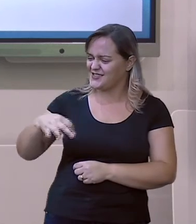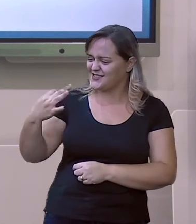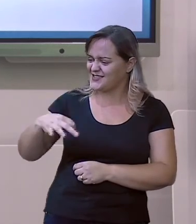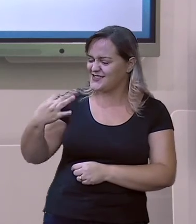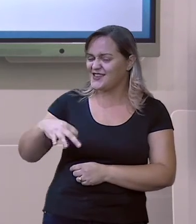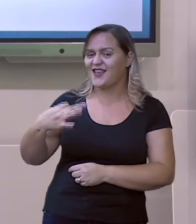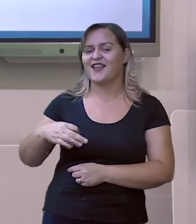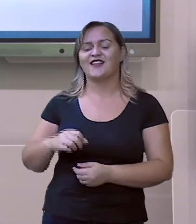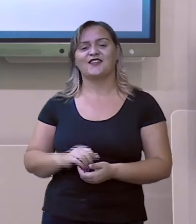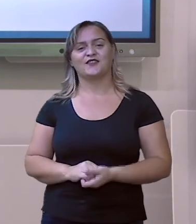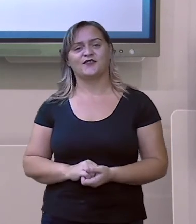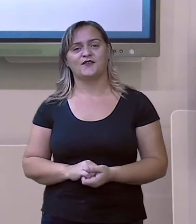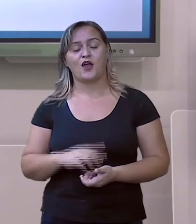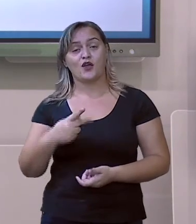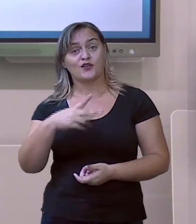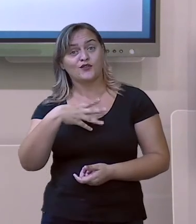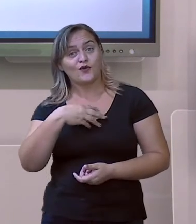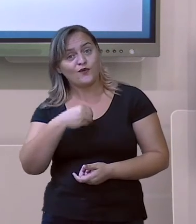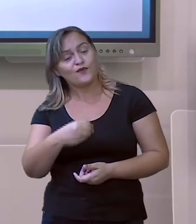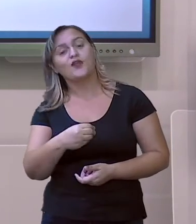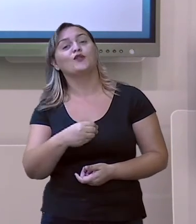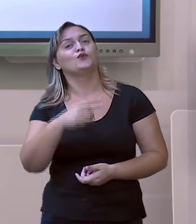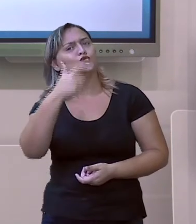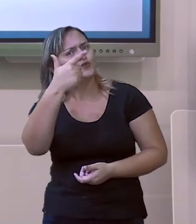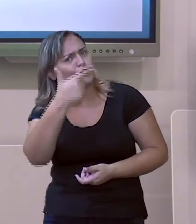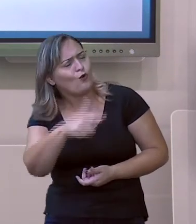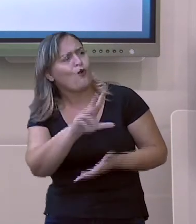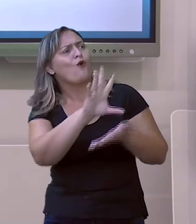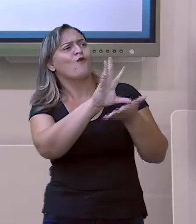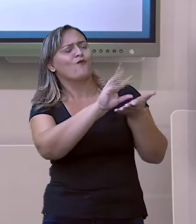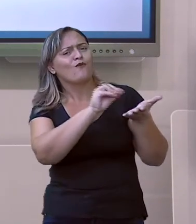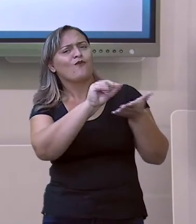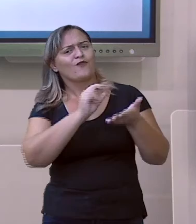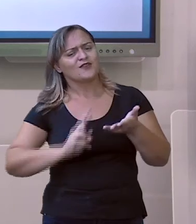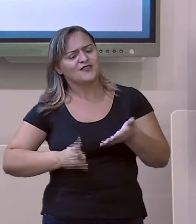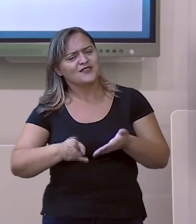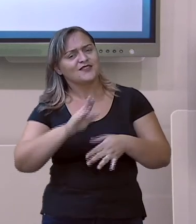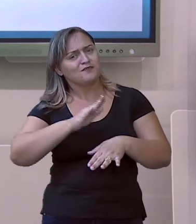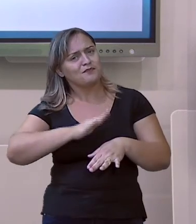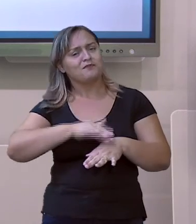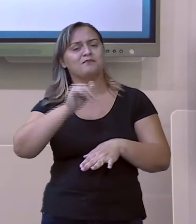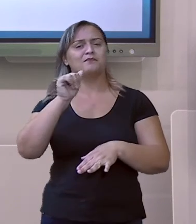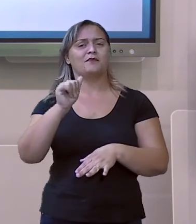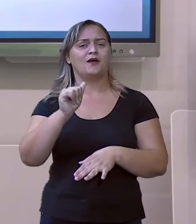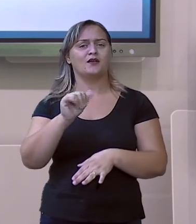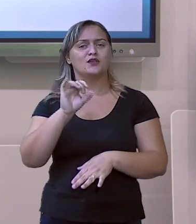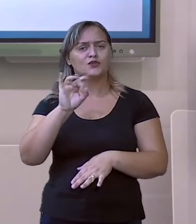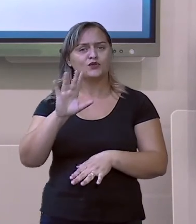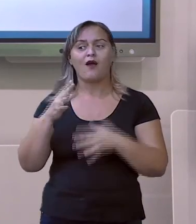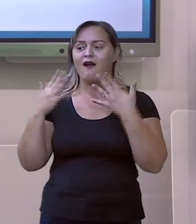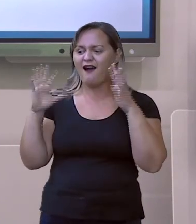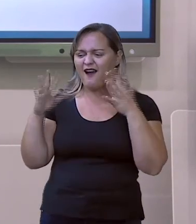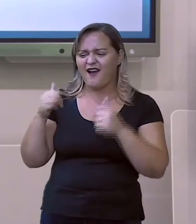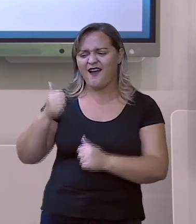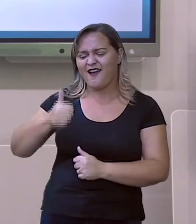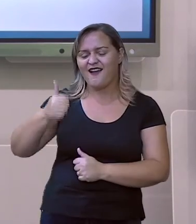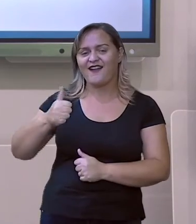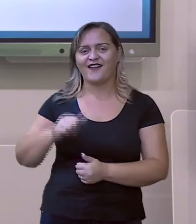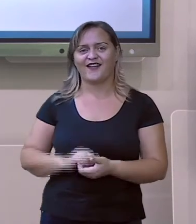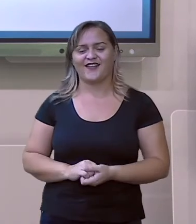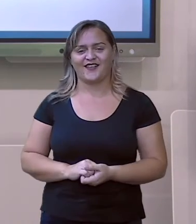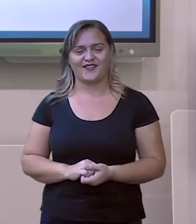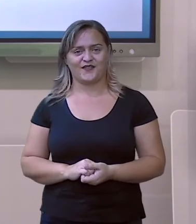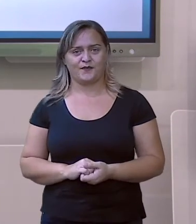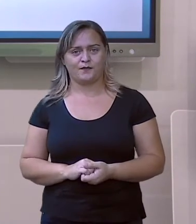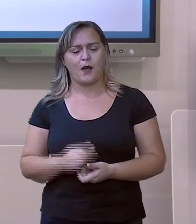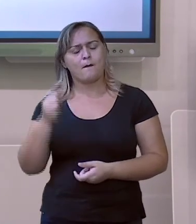fazer seu filho imitar tudo que você está falando. E continuando aí o exemplo que eu falei agora há pouco aí do carro, né? Vamos pensar em uma